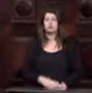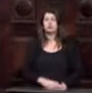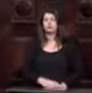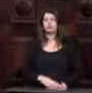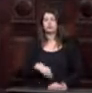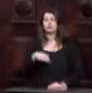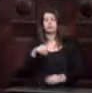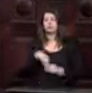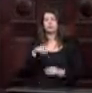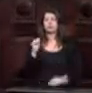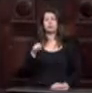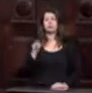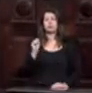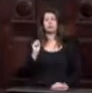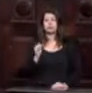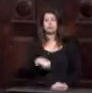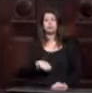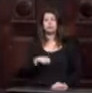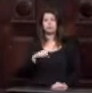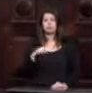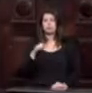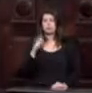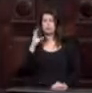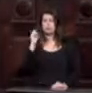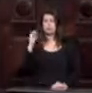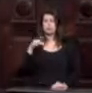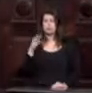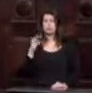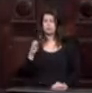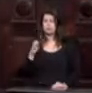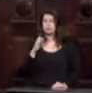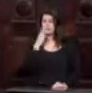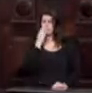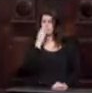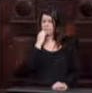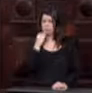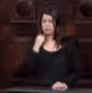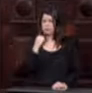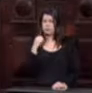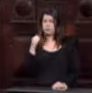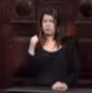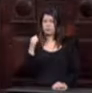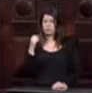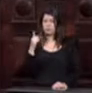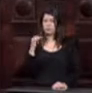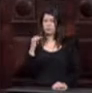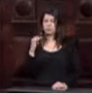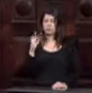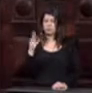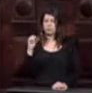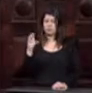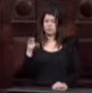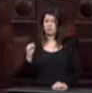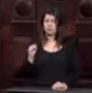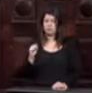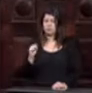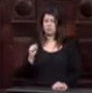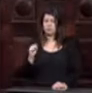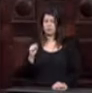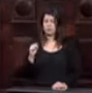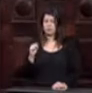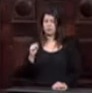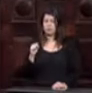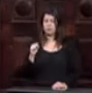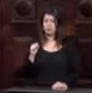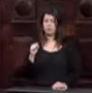rejeitado com voto favorável do deputado Conte, Julianelli, Paulo Ramos, com a alma apaziguada,